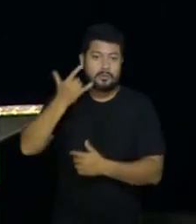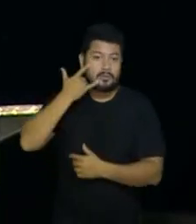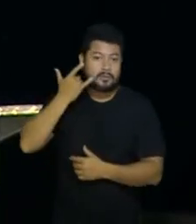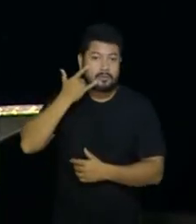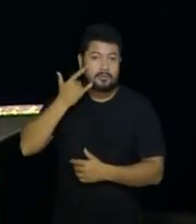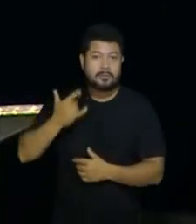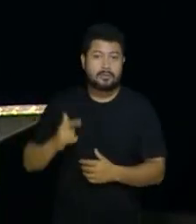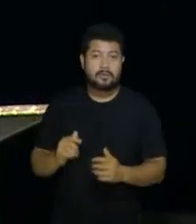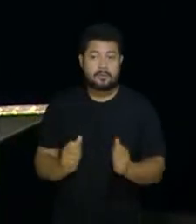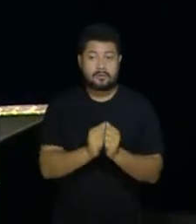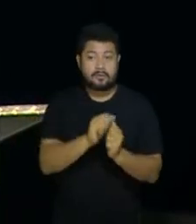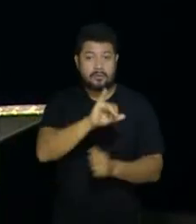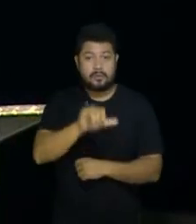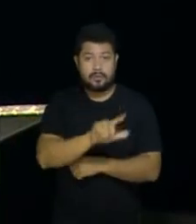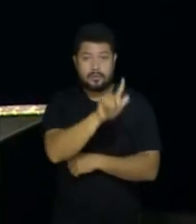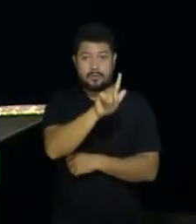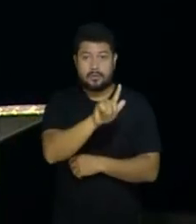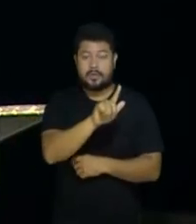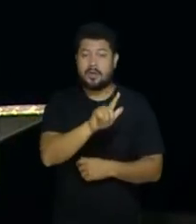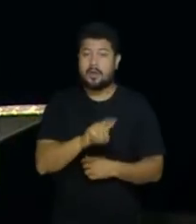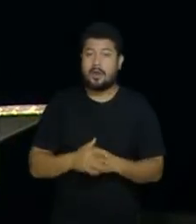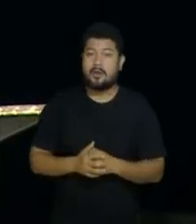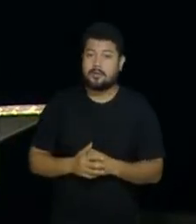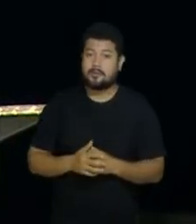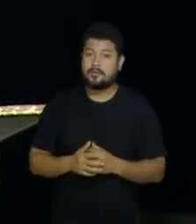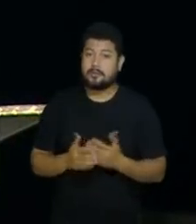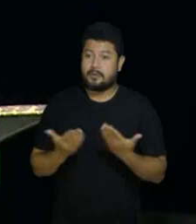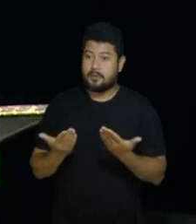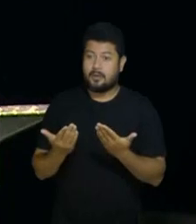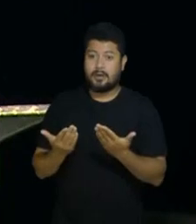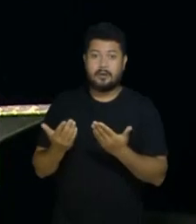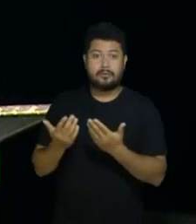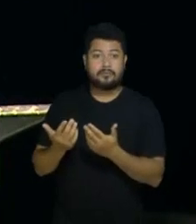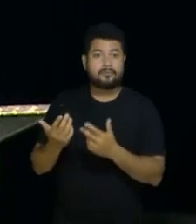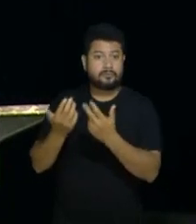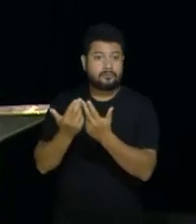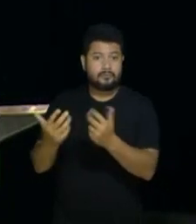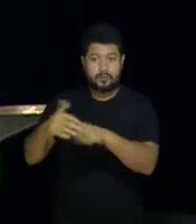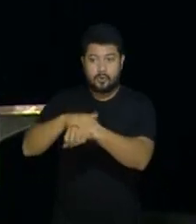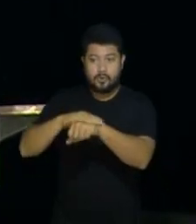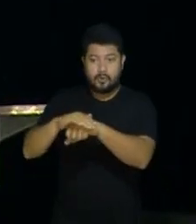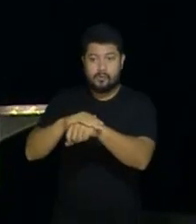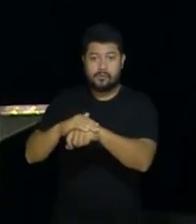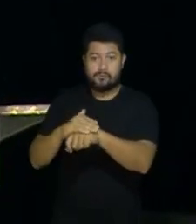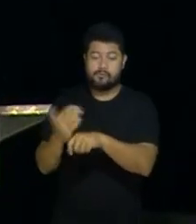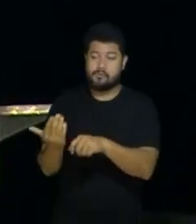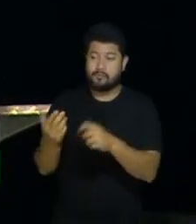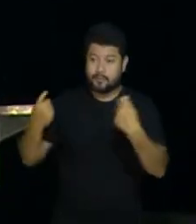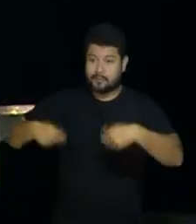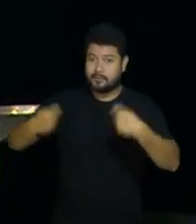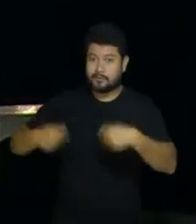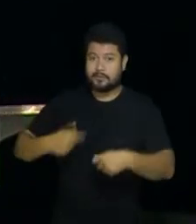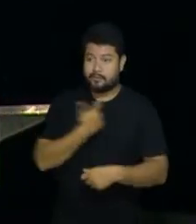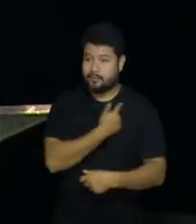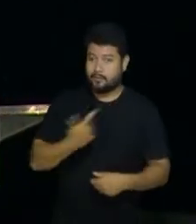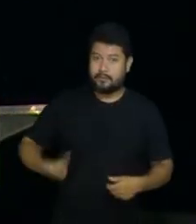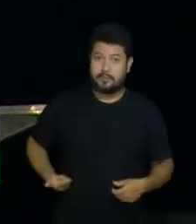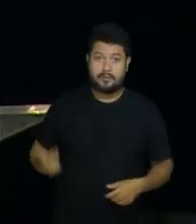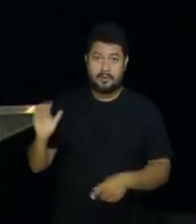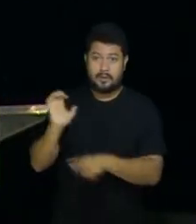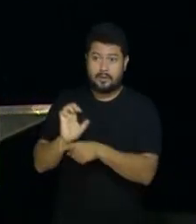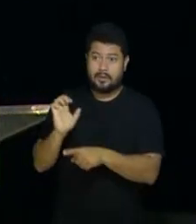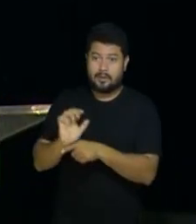um encontro de contas para esse impasse com o governo do Estado, e que vai permitir que esta